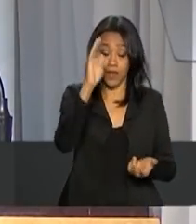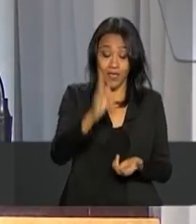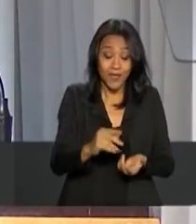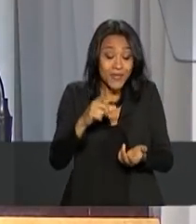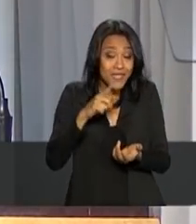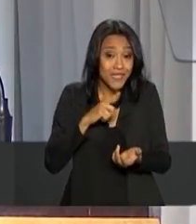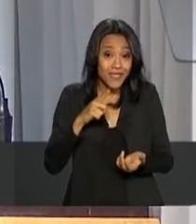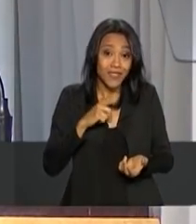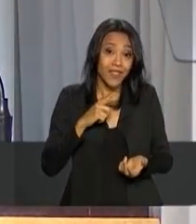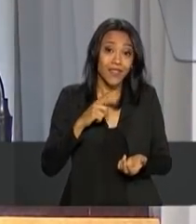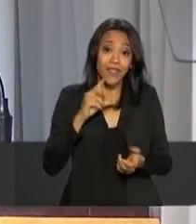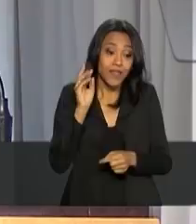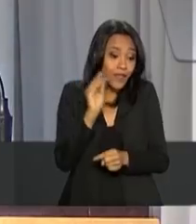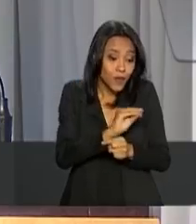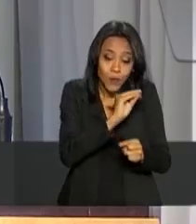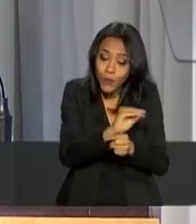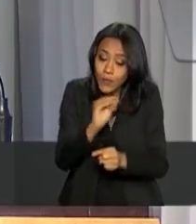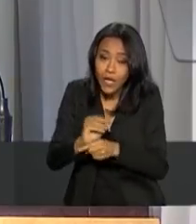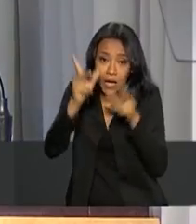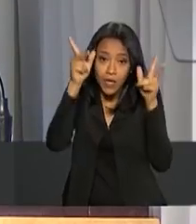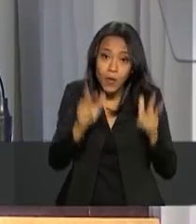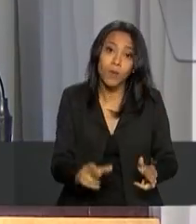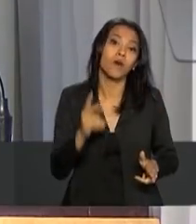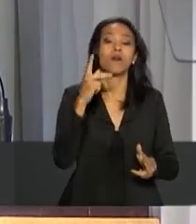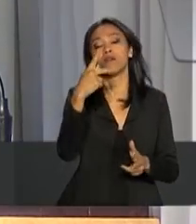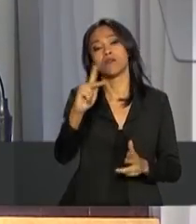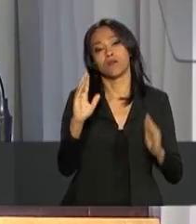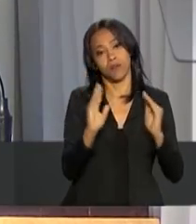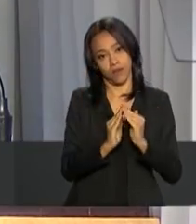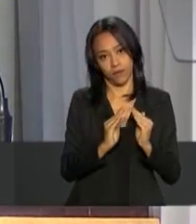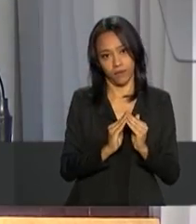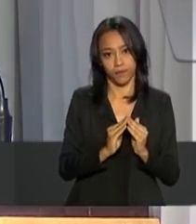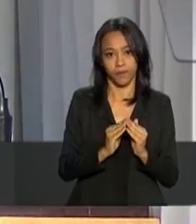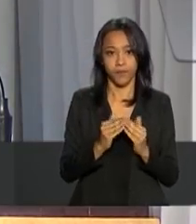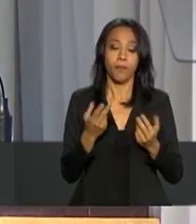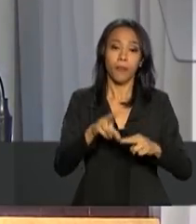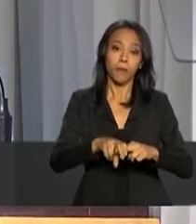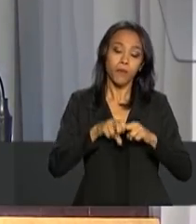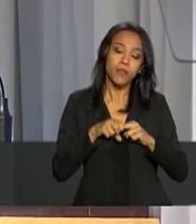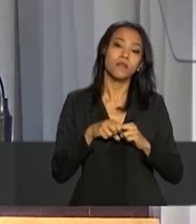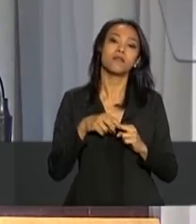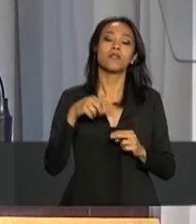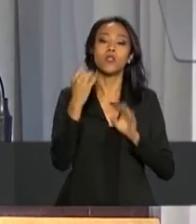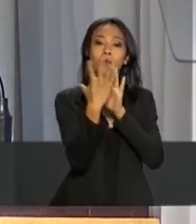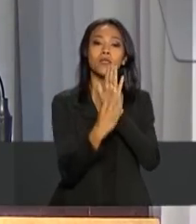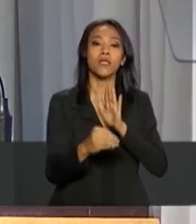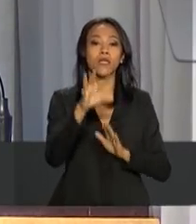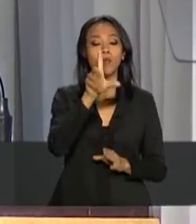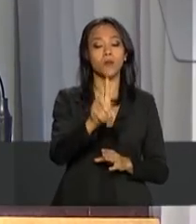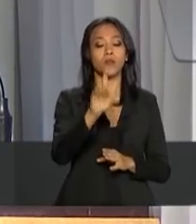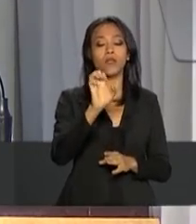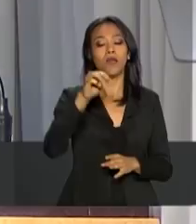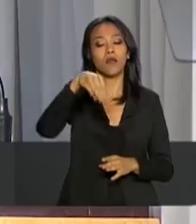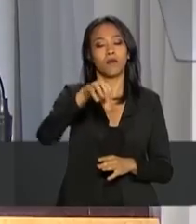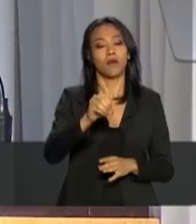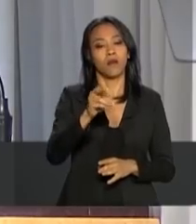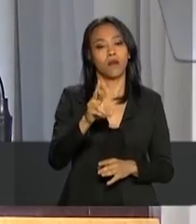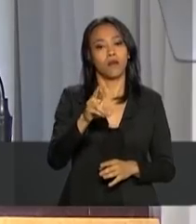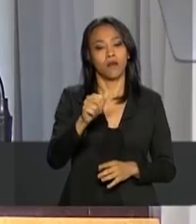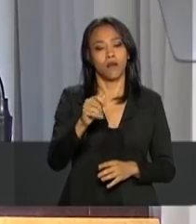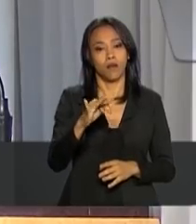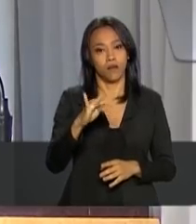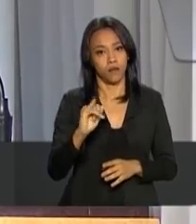tem que cuidar como se fosse a sua casa. Não é sem razão que nas democracias você vota. O voto é um instrumento,